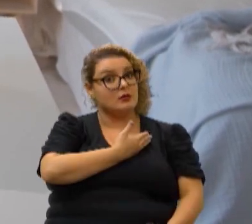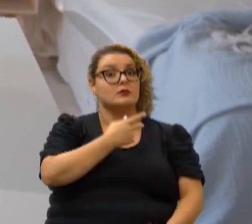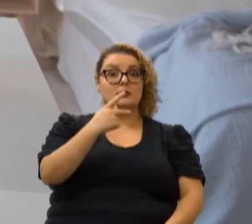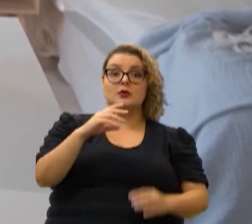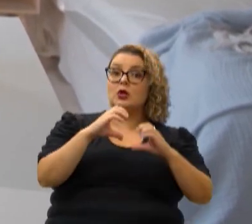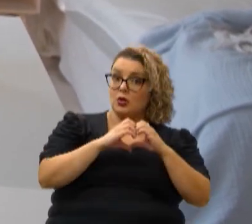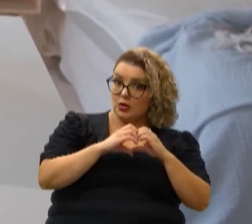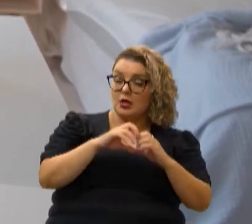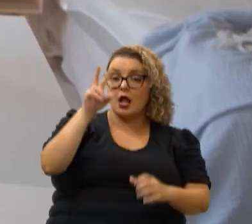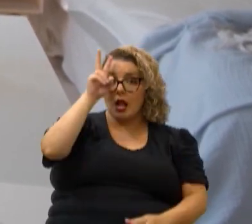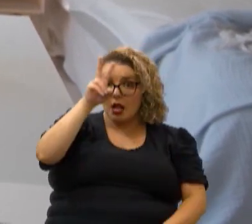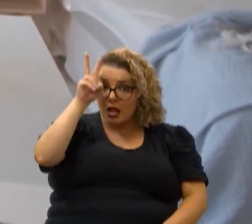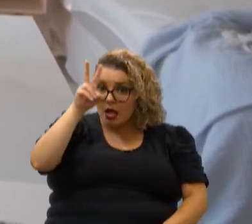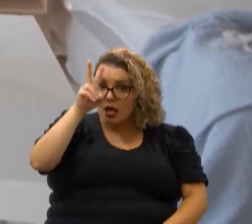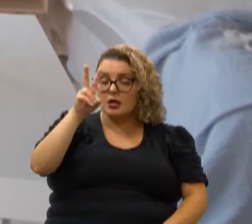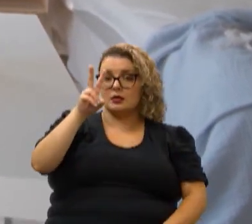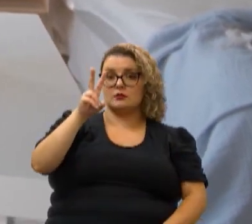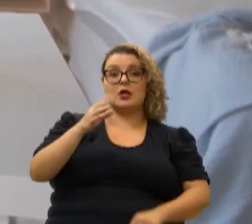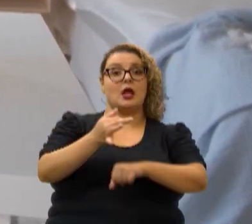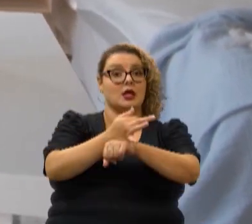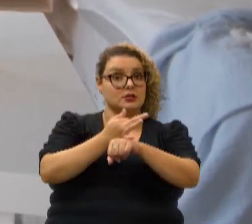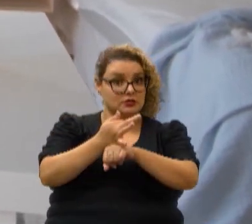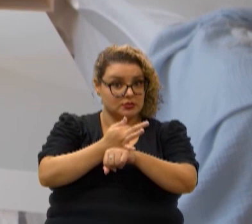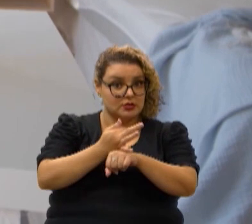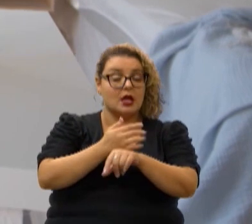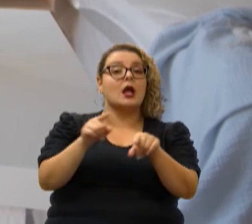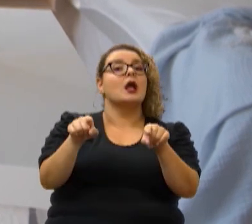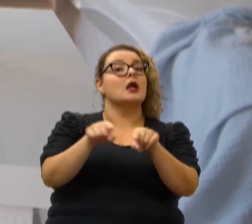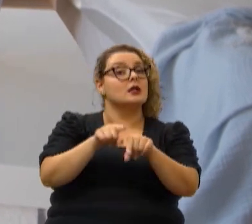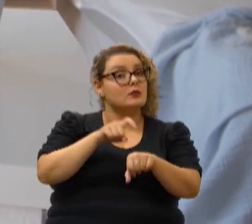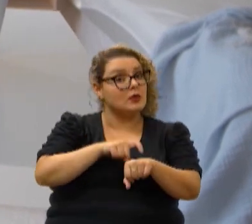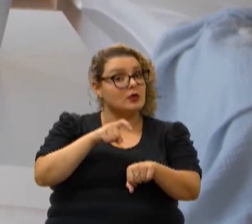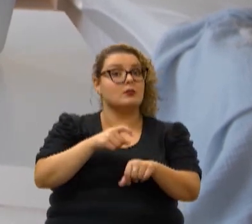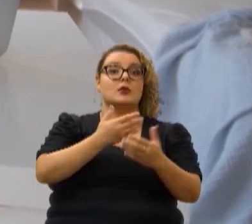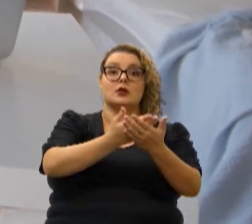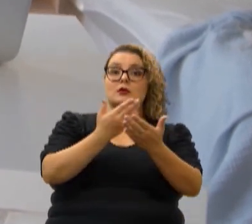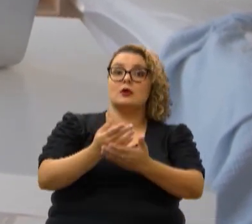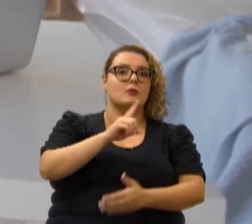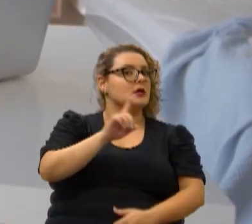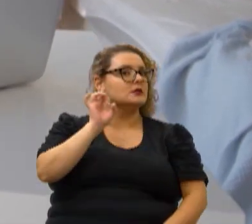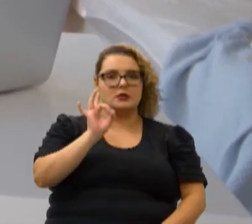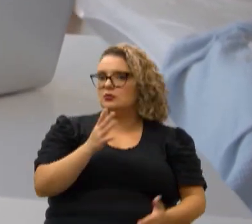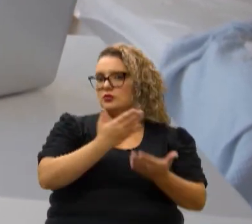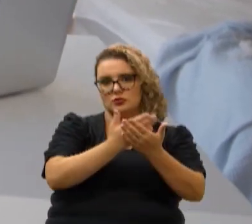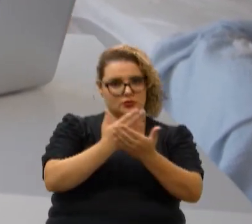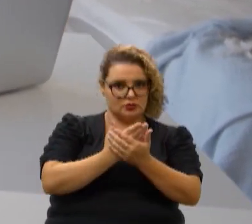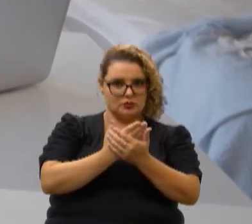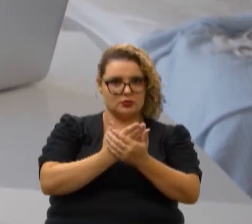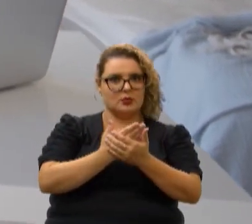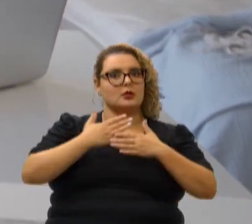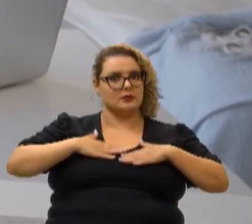que você gosta. Lembre-se que as férias é também momento de estudo, mas não apenas